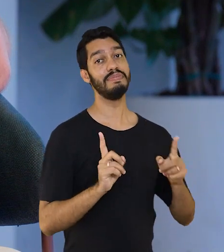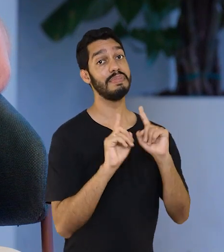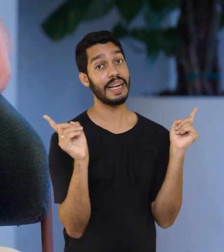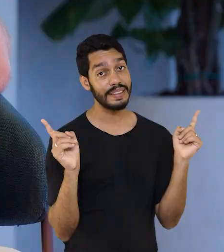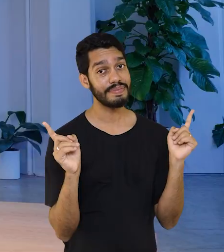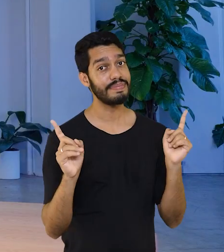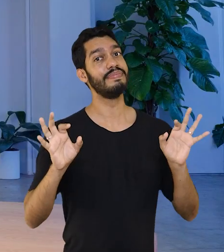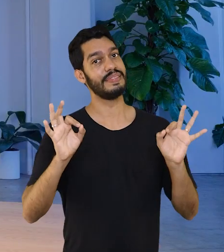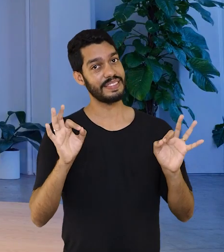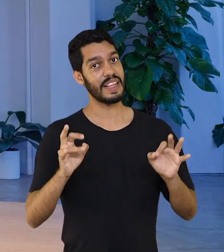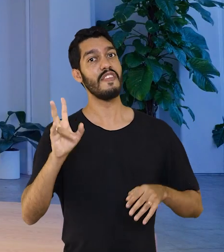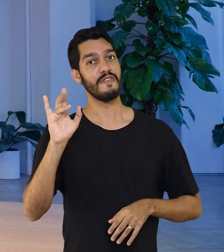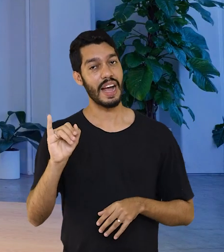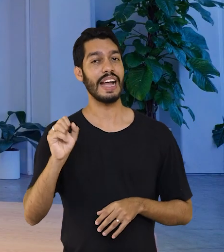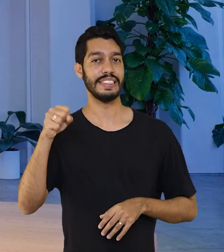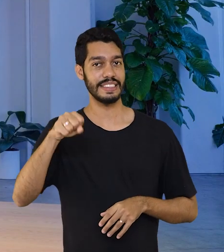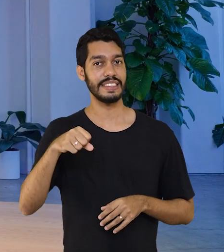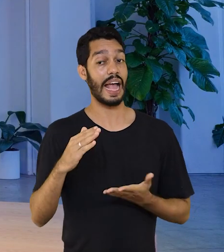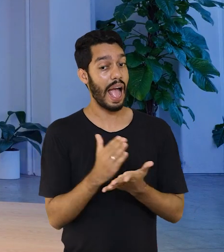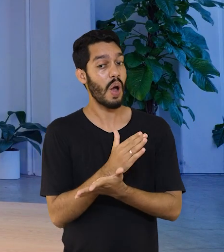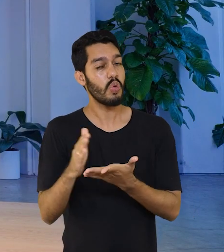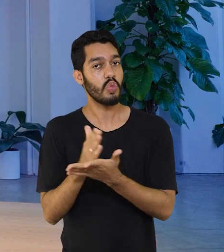com certeza ela vai substituir